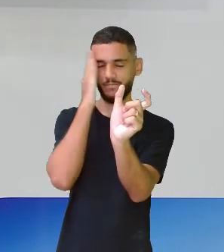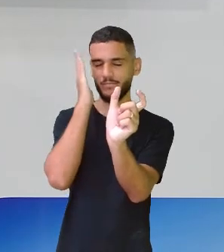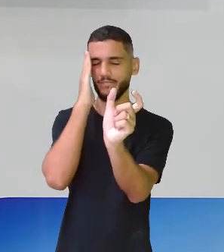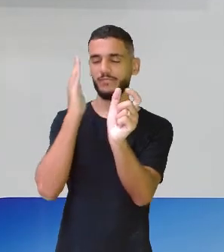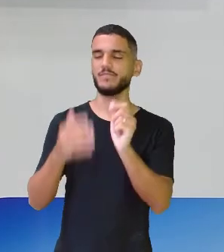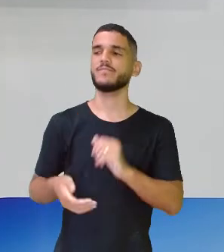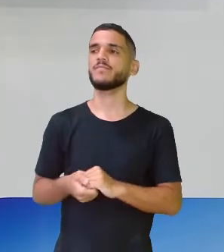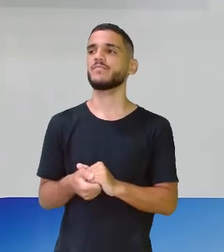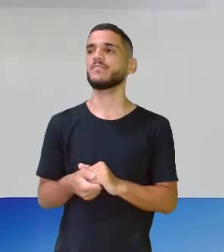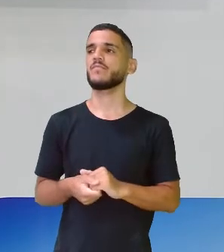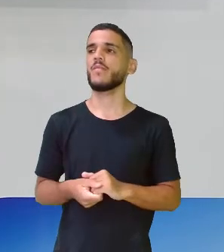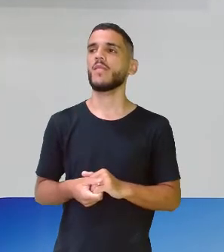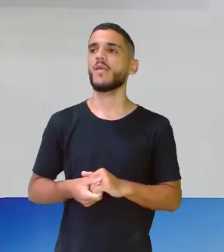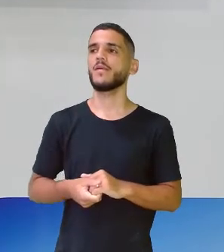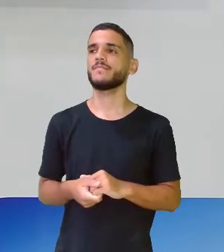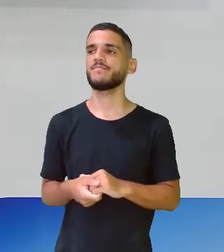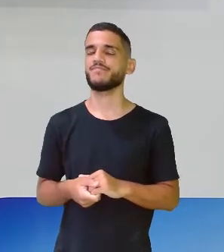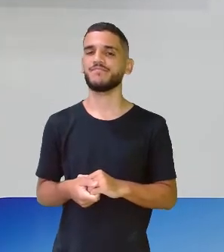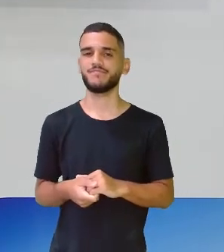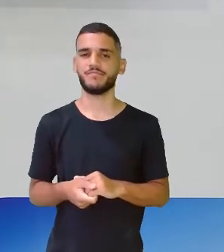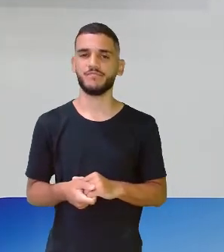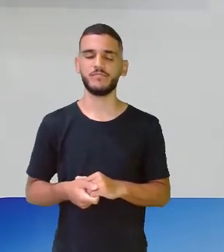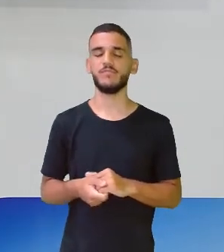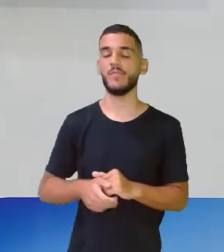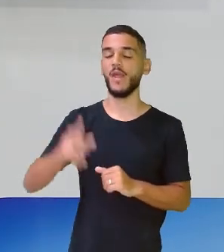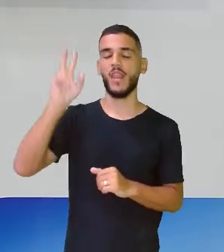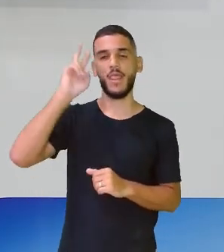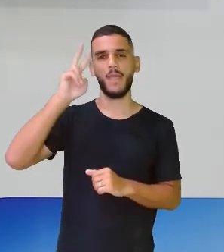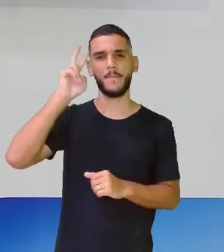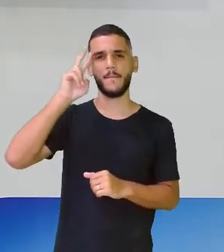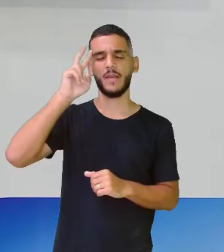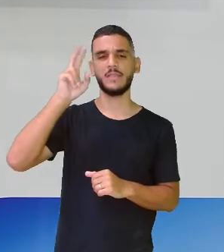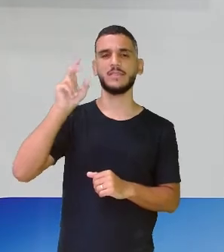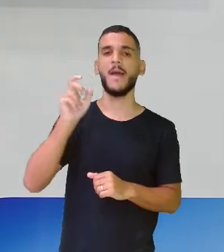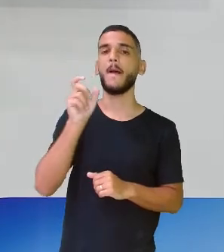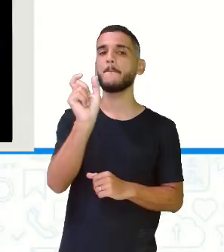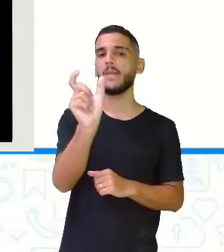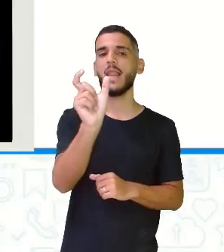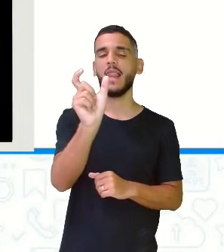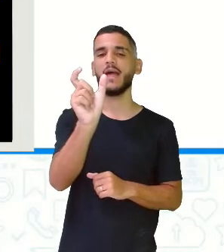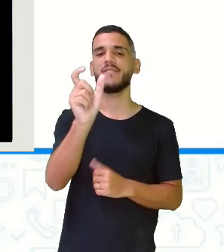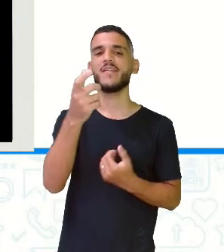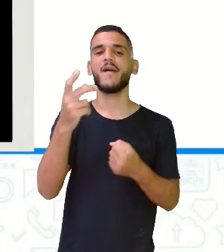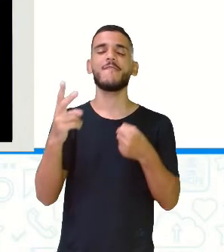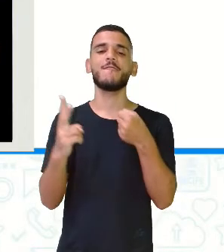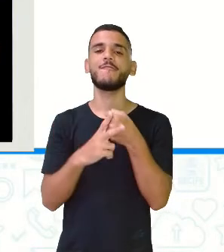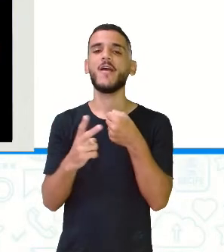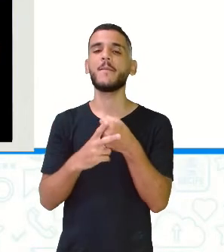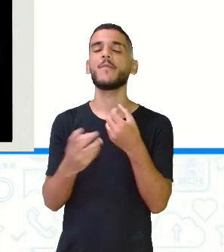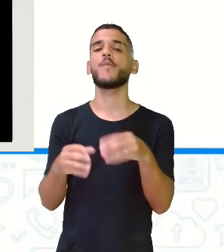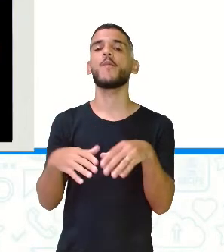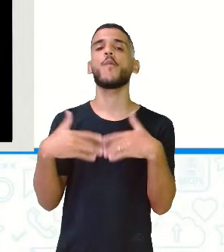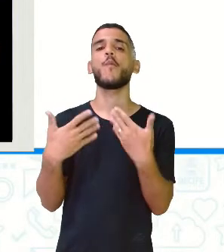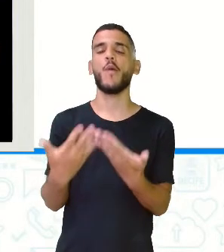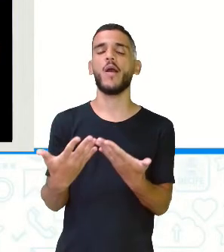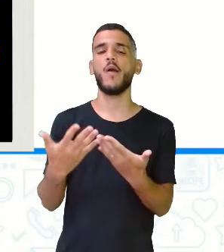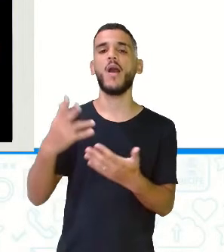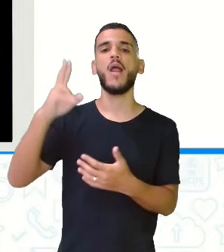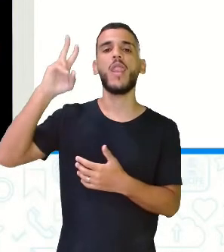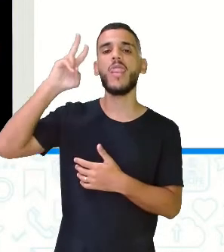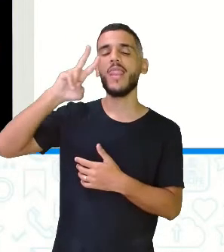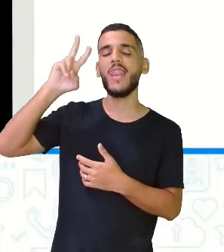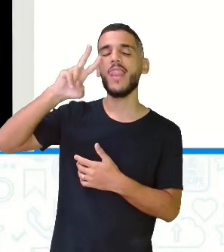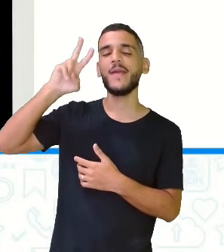e em todas as outras. Porque a palavra lembrança veio do verbo lembrar. Viu, Vitor?